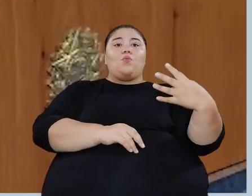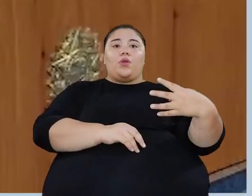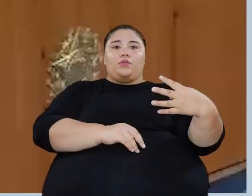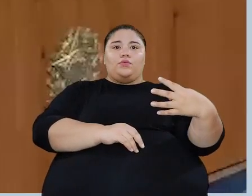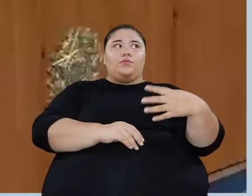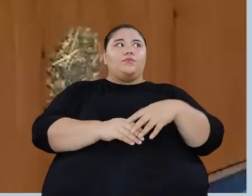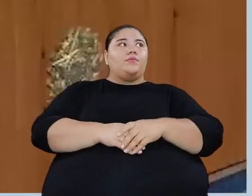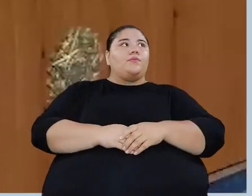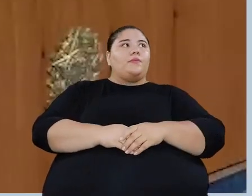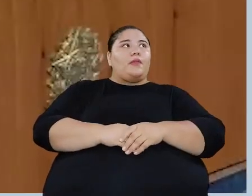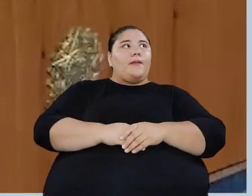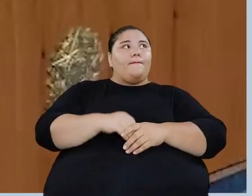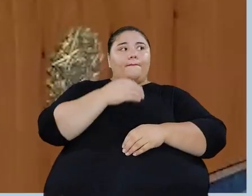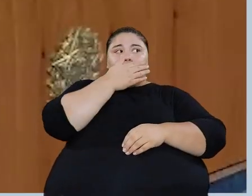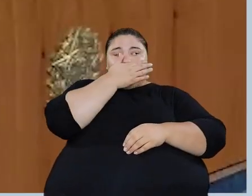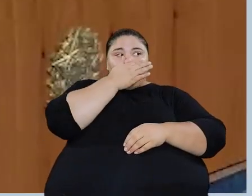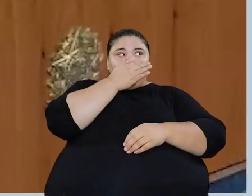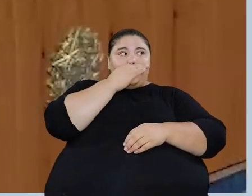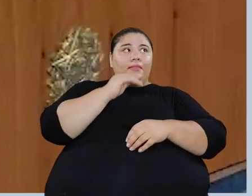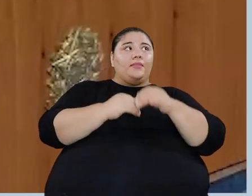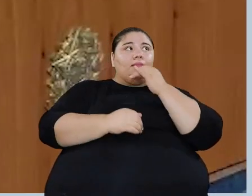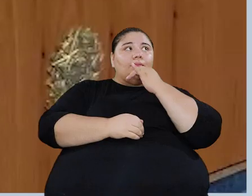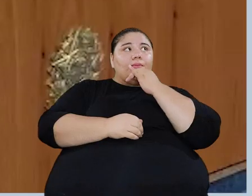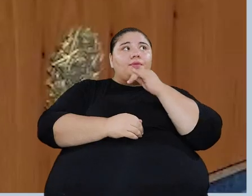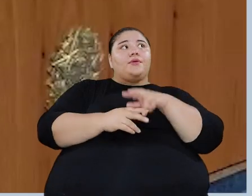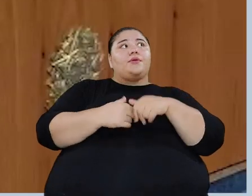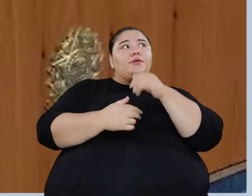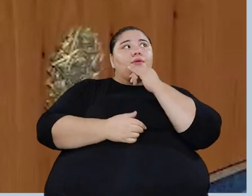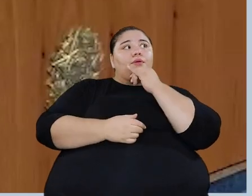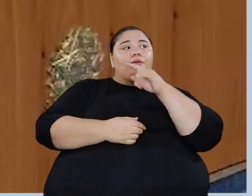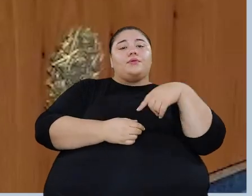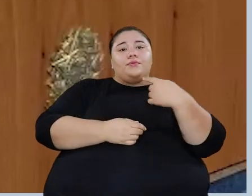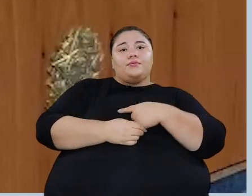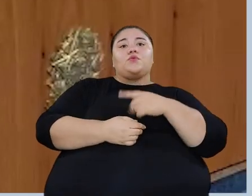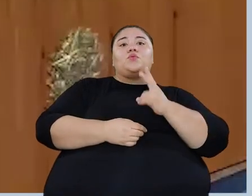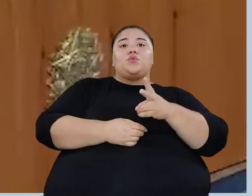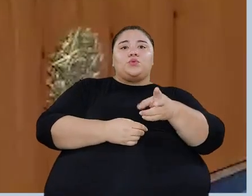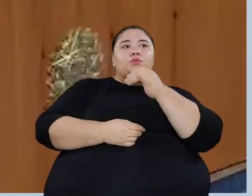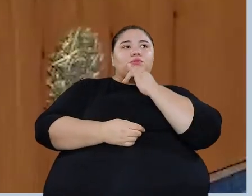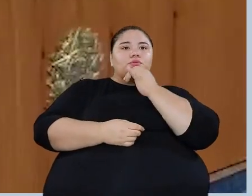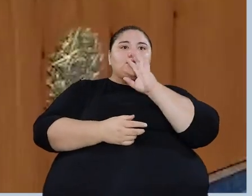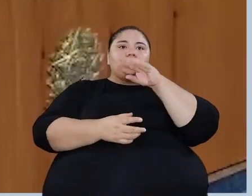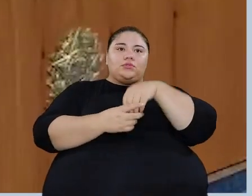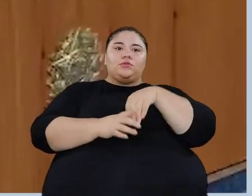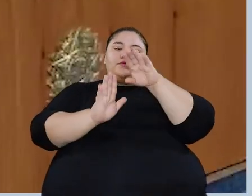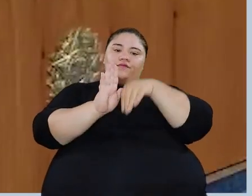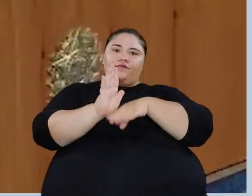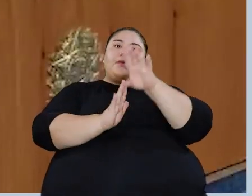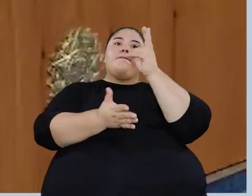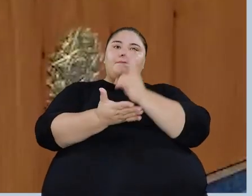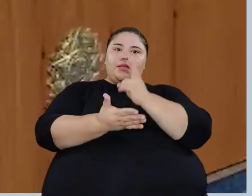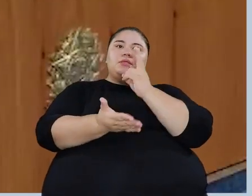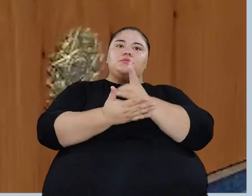Isso. A relação à base de cálculo, a relação às 3 alíquotas que são variáveis na mesma